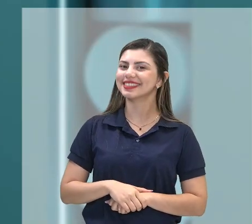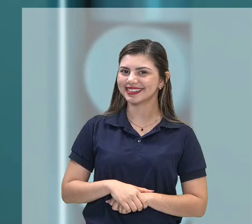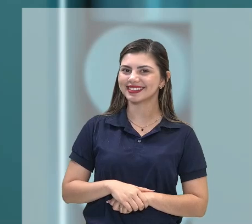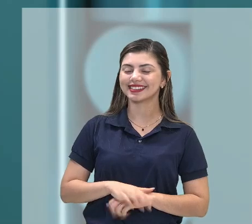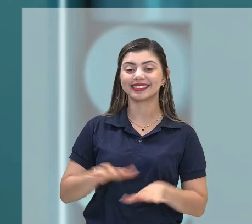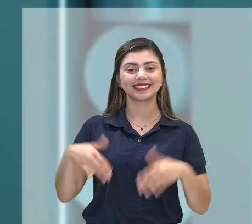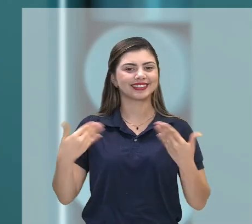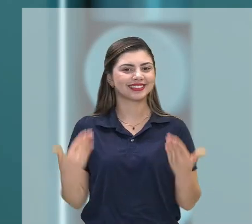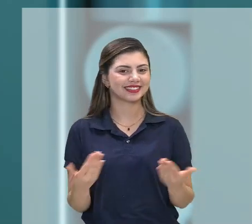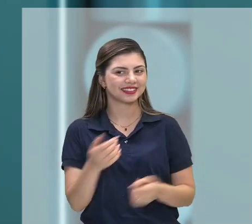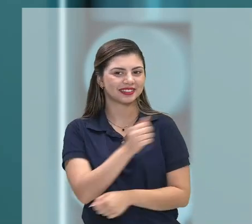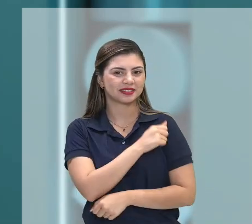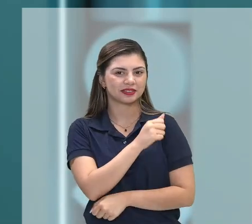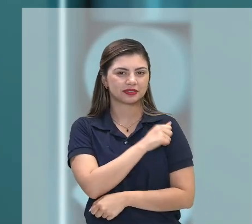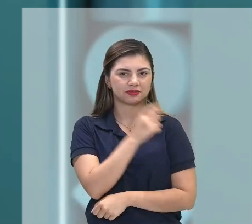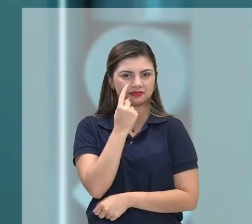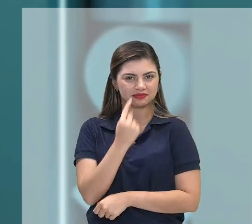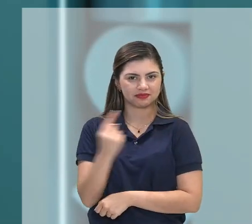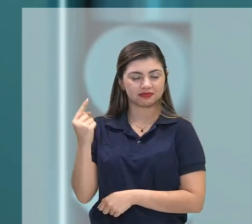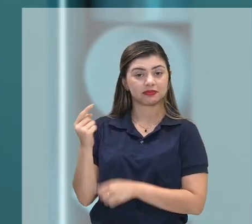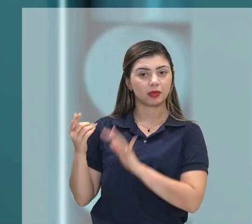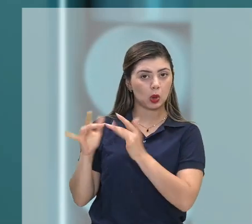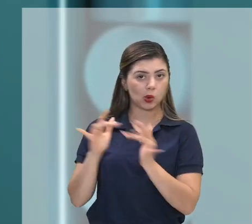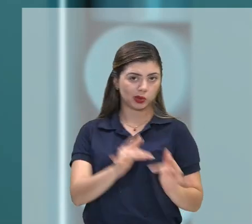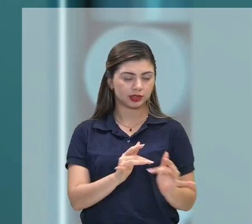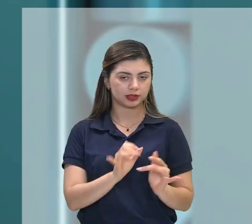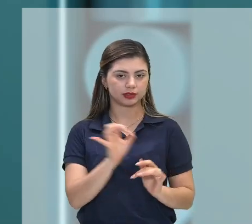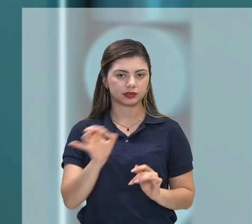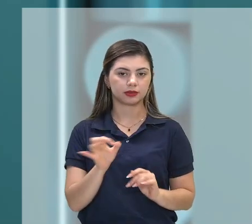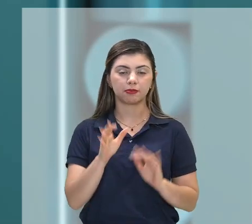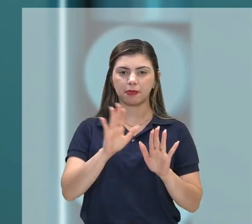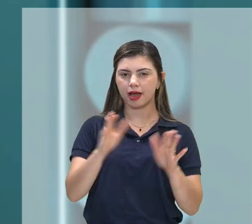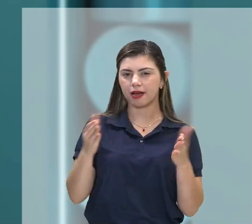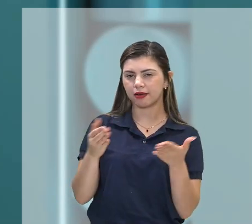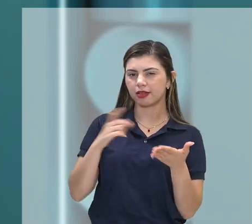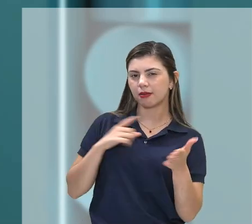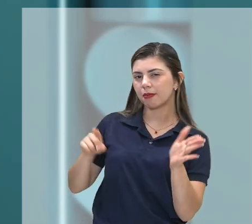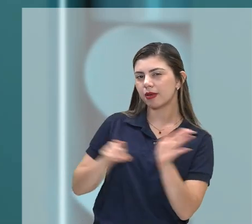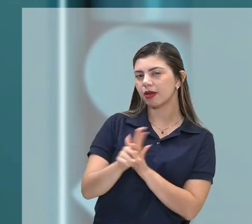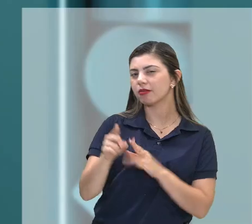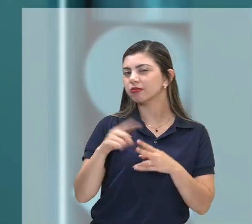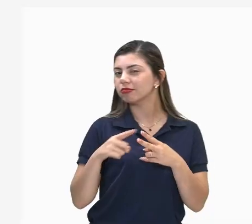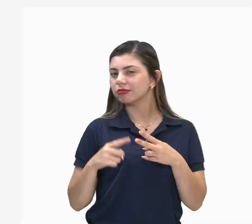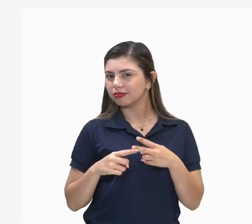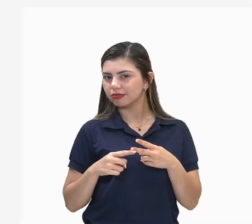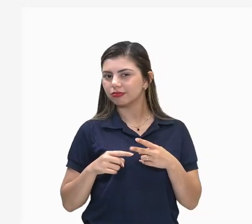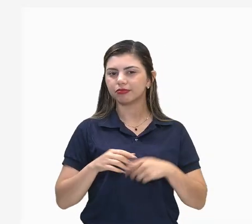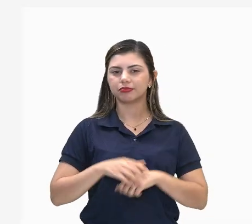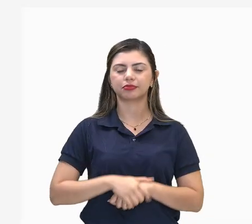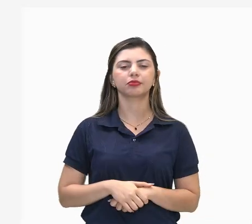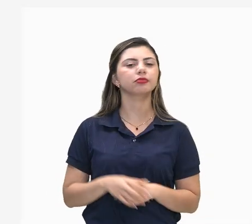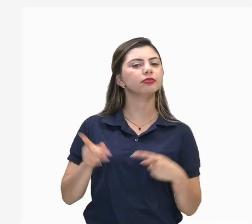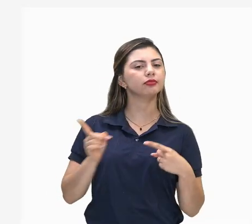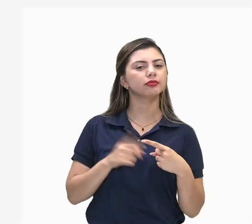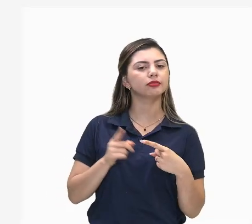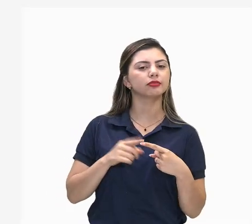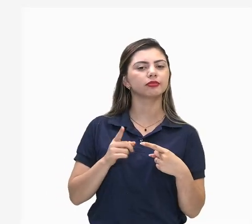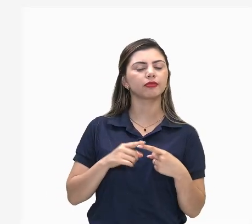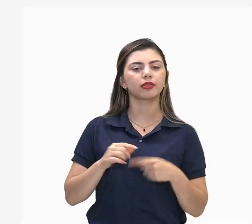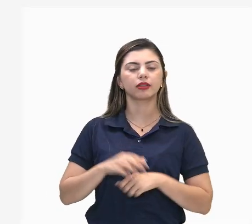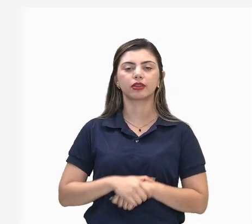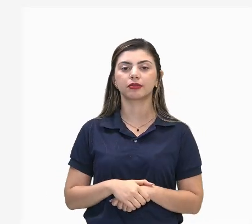turmas, baseado aí em todo esse contexto, eu tenho duas indagações para vocês. A primeira seria como